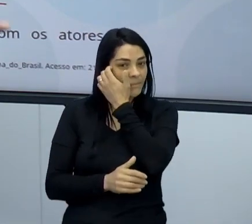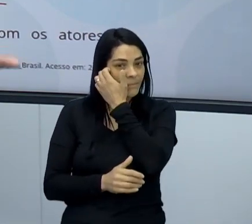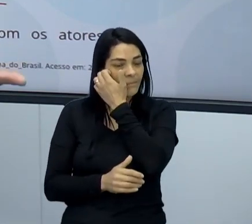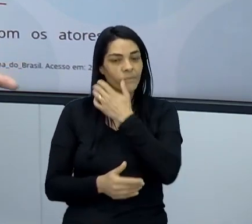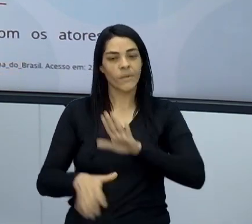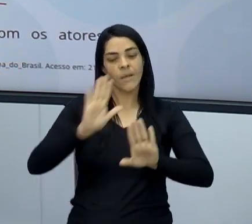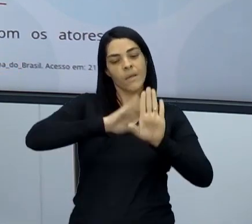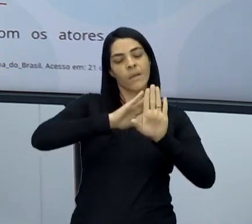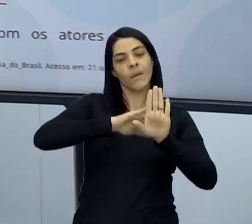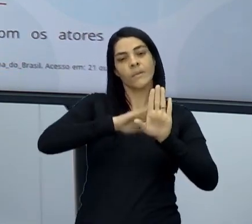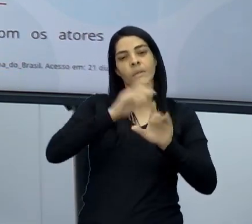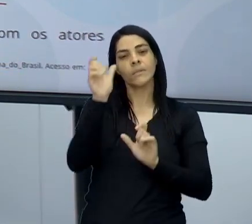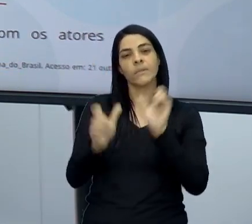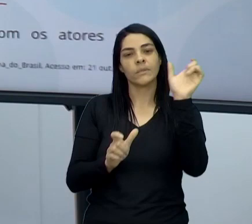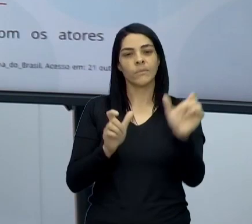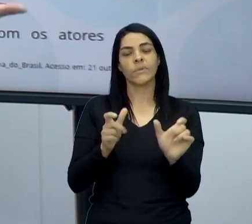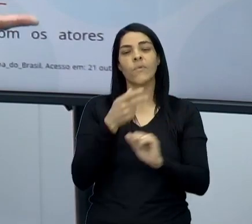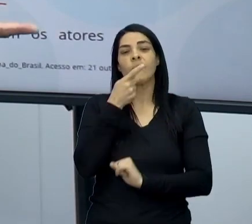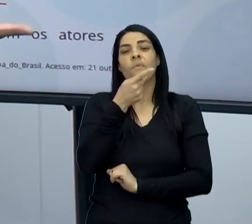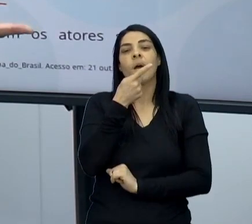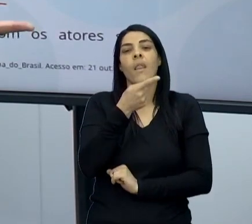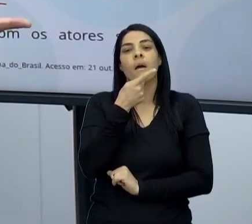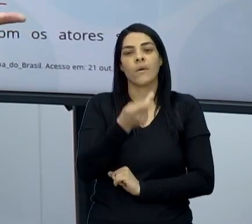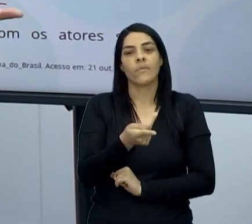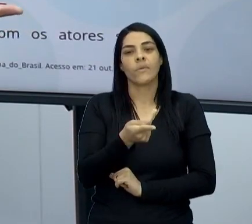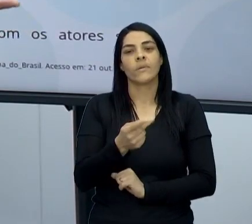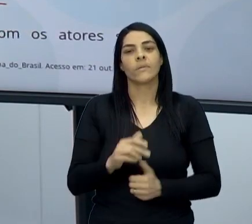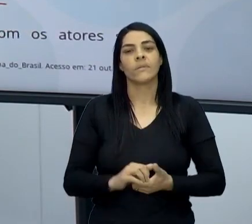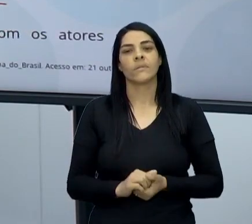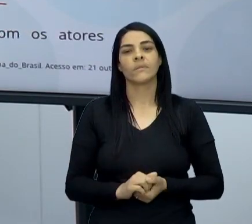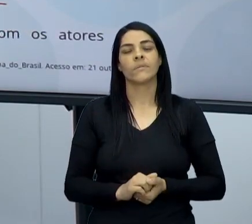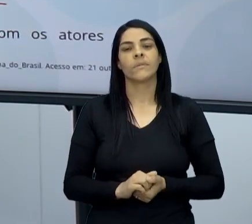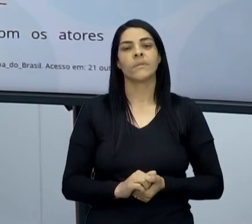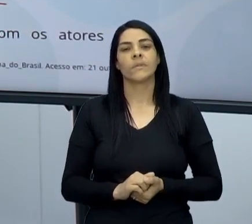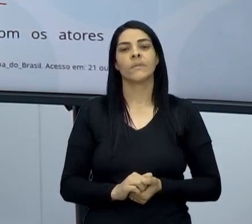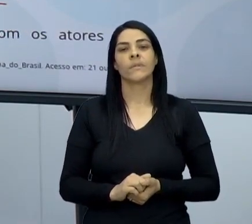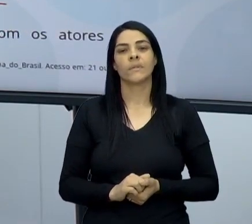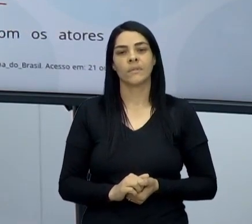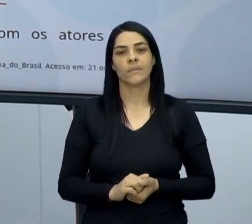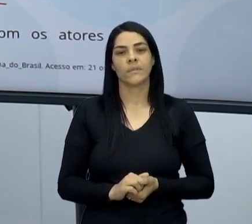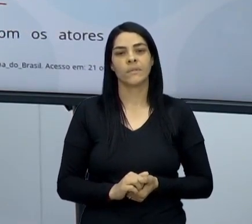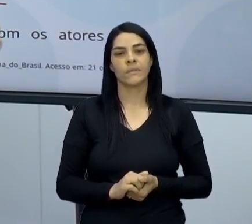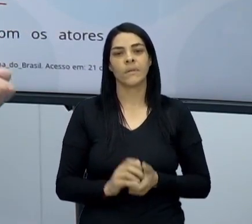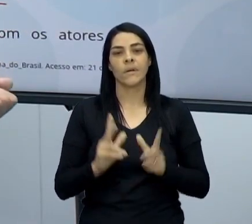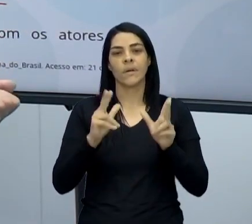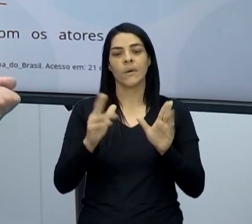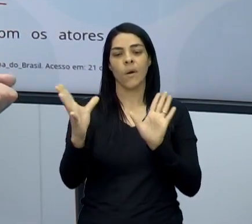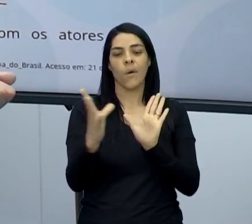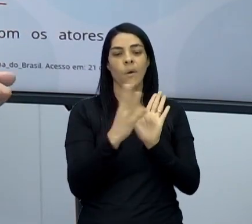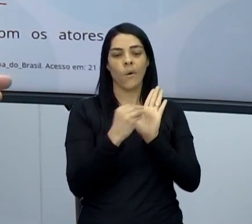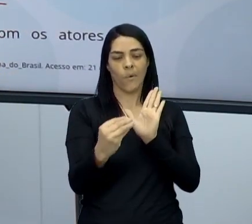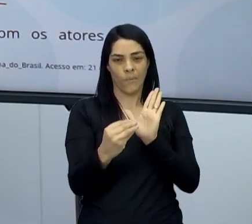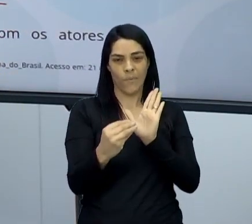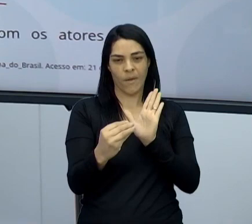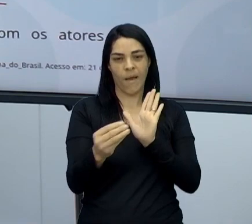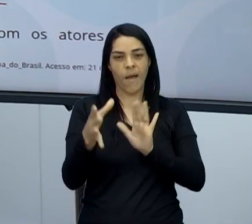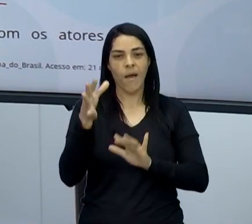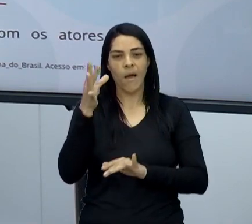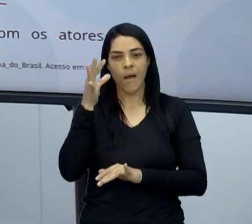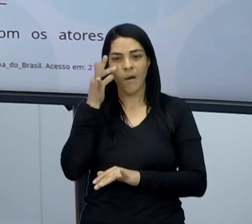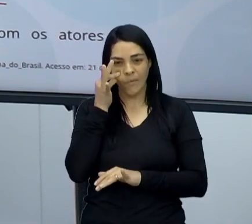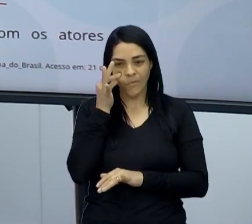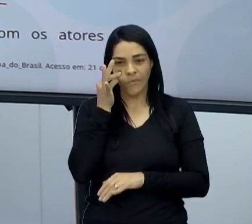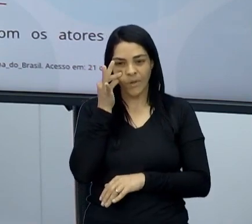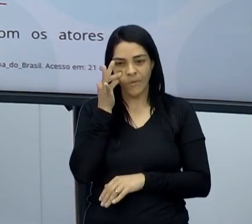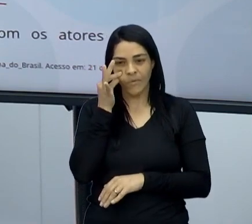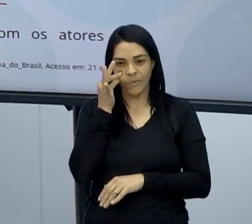falavam, era preciso silêncio, as pessoas falavam. É como uma dublagem ao vivo do filme que está mudo. E é um filme